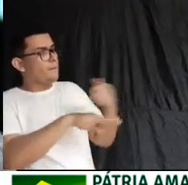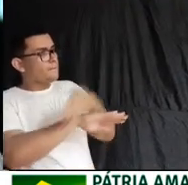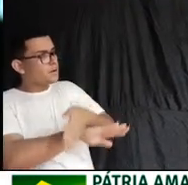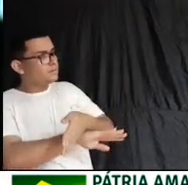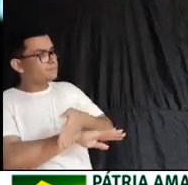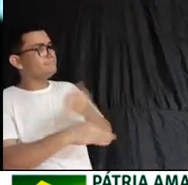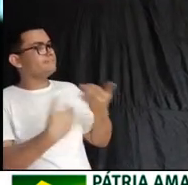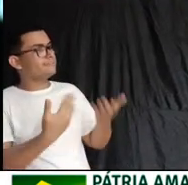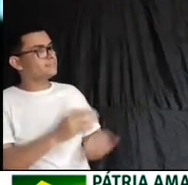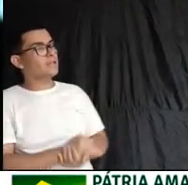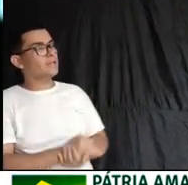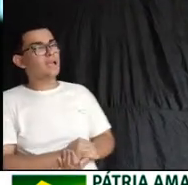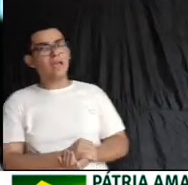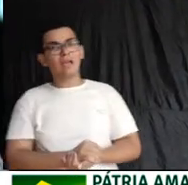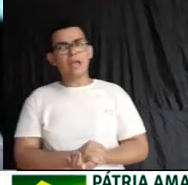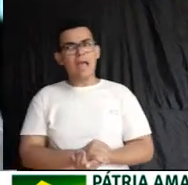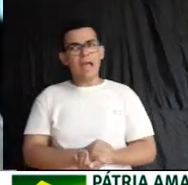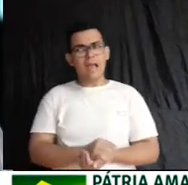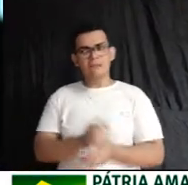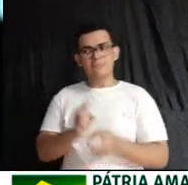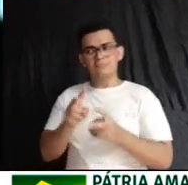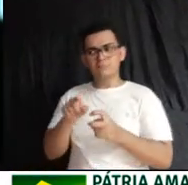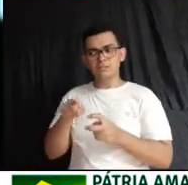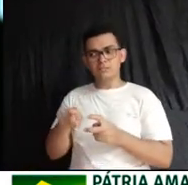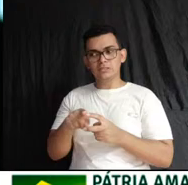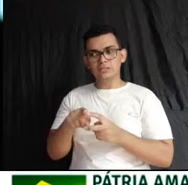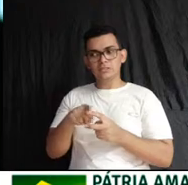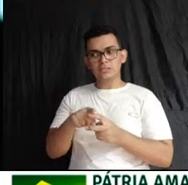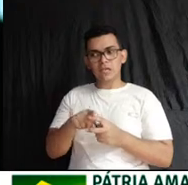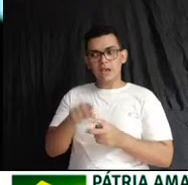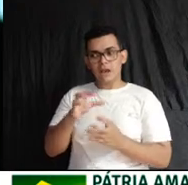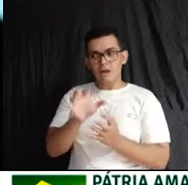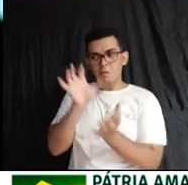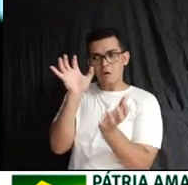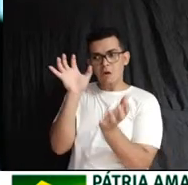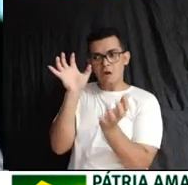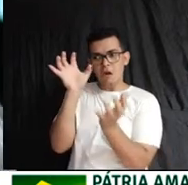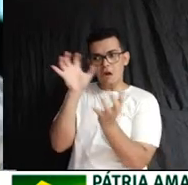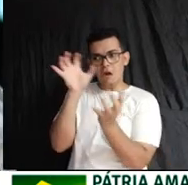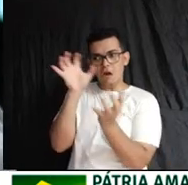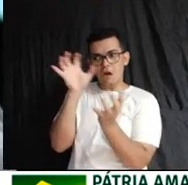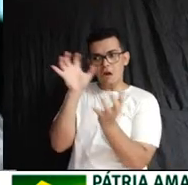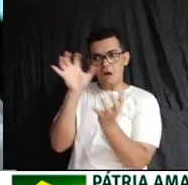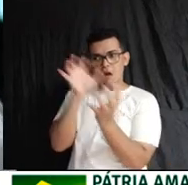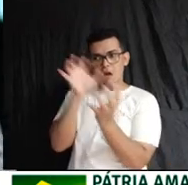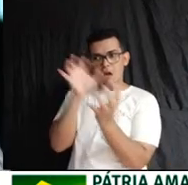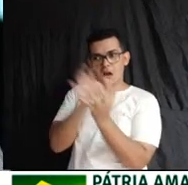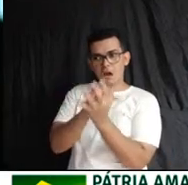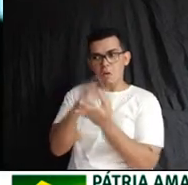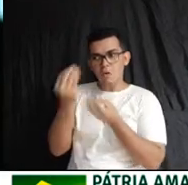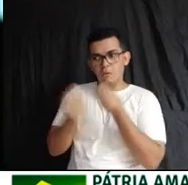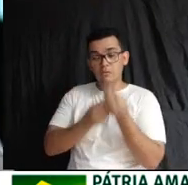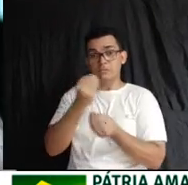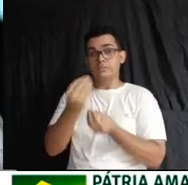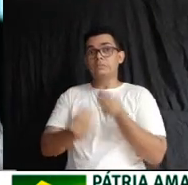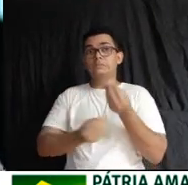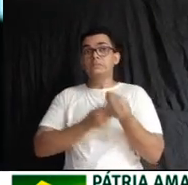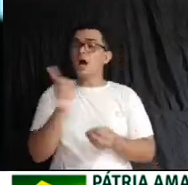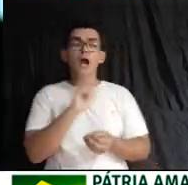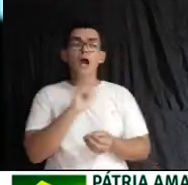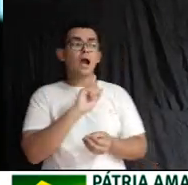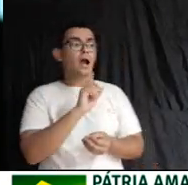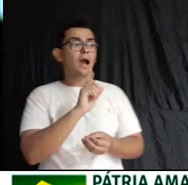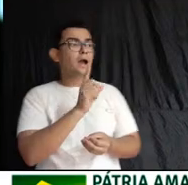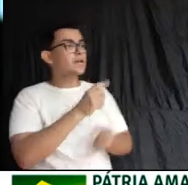bicho. Era bruto. Eu falei, vou entrar não. Ele falou, não morde, pode entrar. Eu falei, tem certeza? Ele falou, tenho, não morde. Aí eu falei, tá